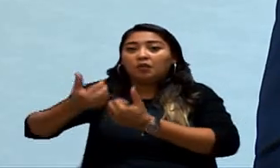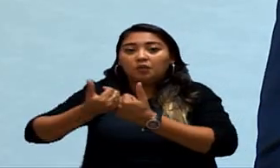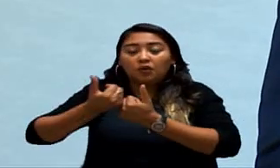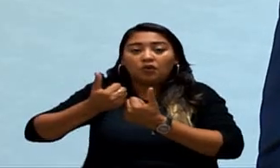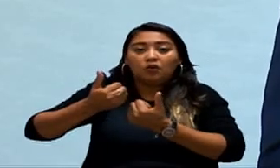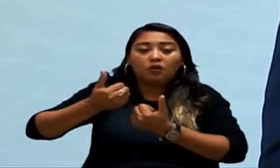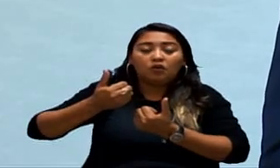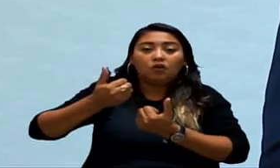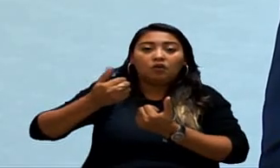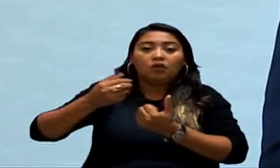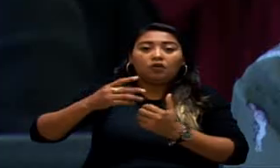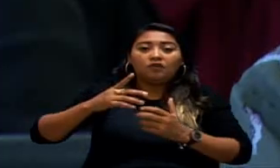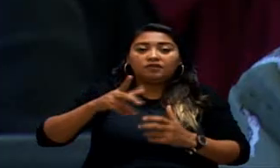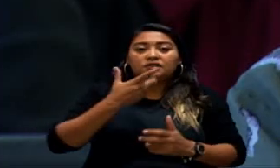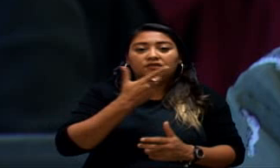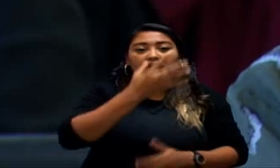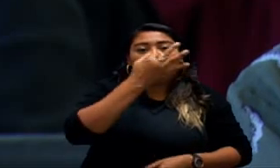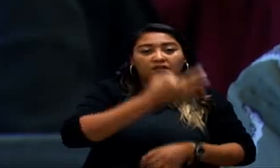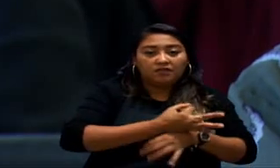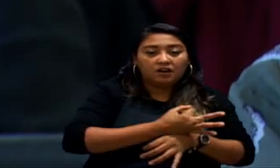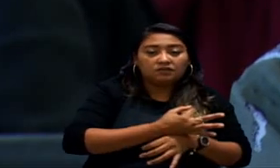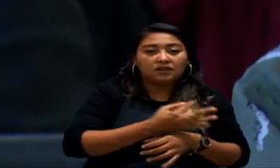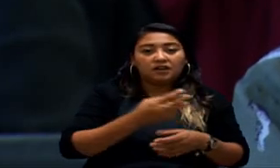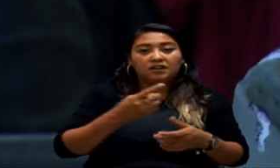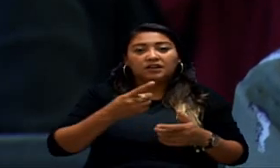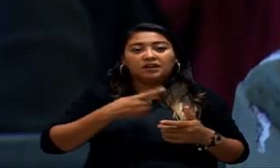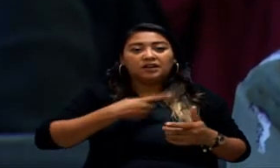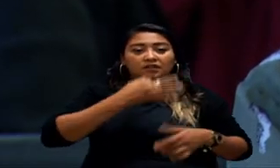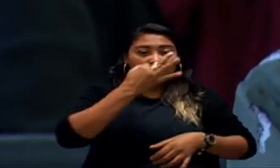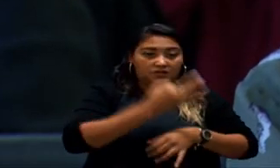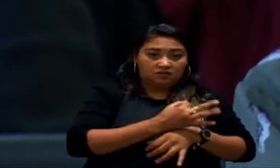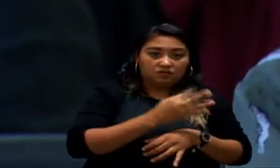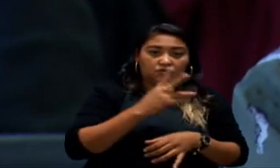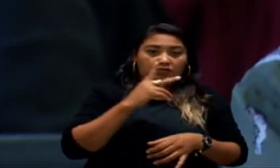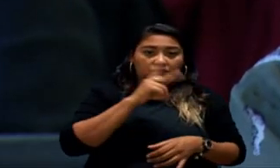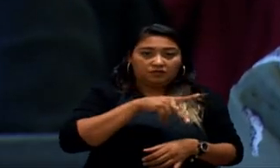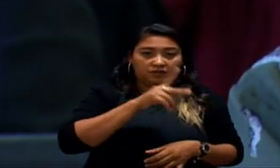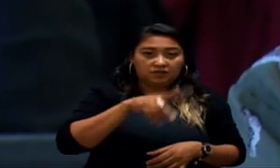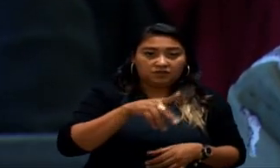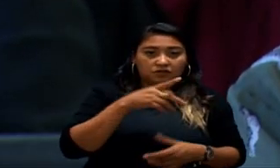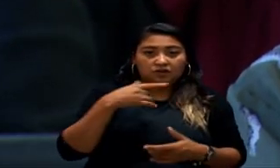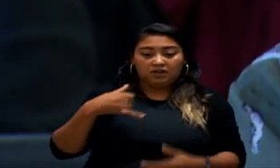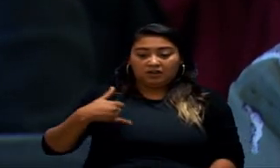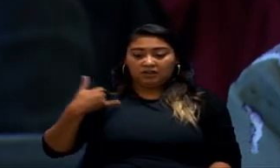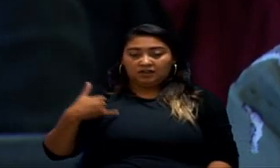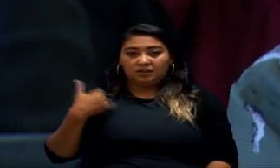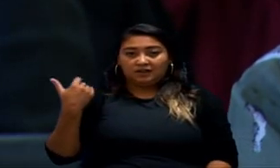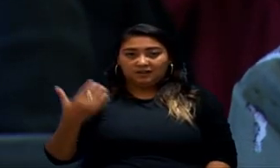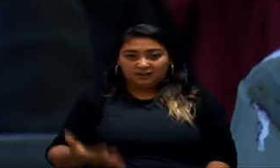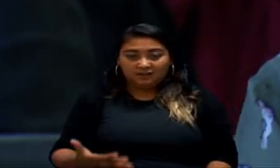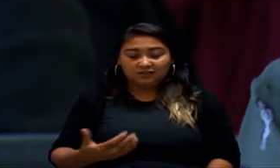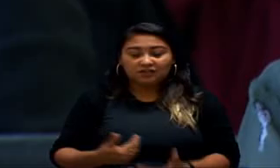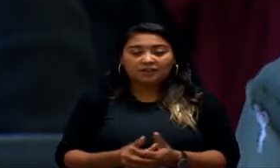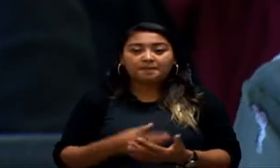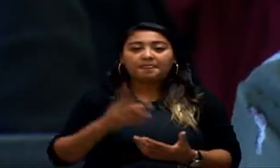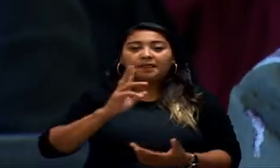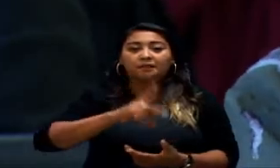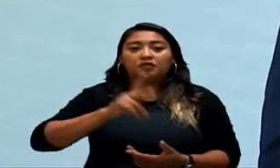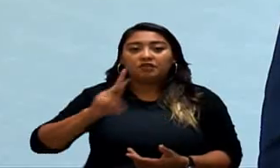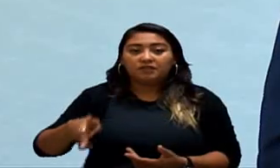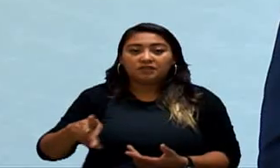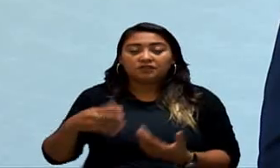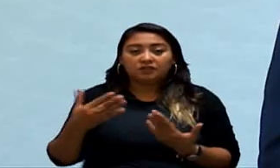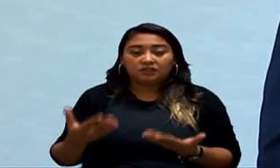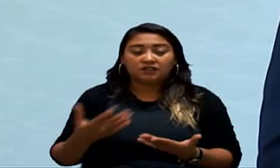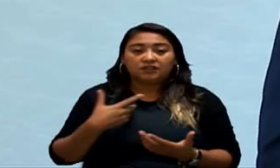que o senhor coloca, né, como falta e não a falta de professores não, no cargo. Não, está com a sua idade. E a gente coloca dos professores. Uhum.